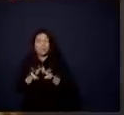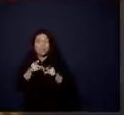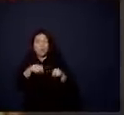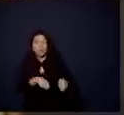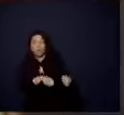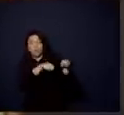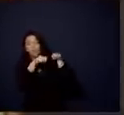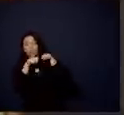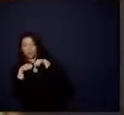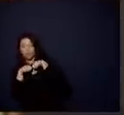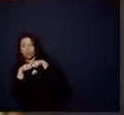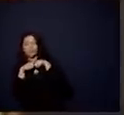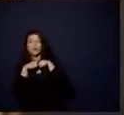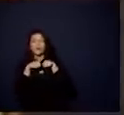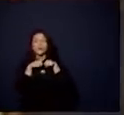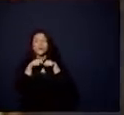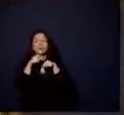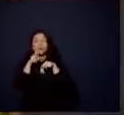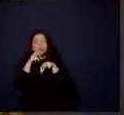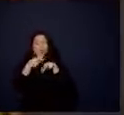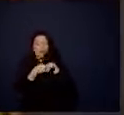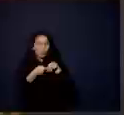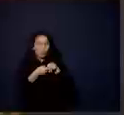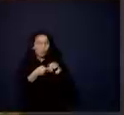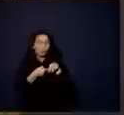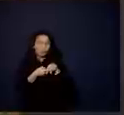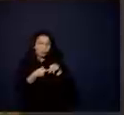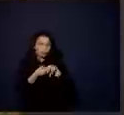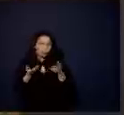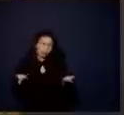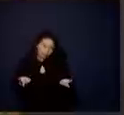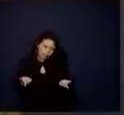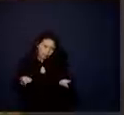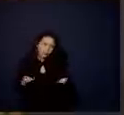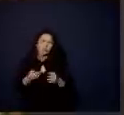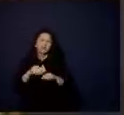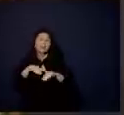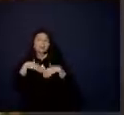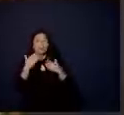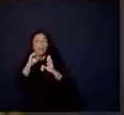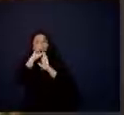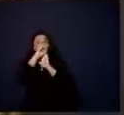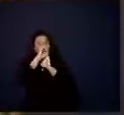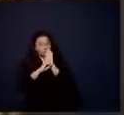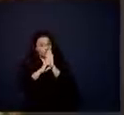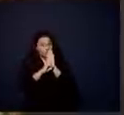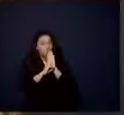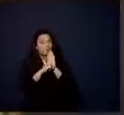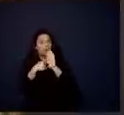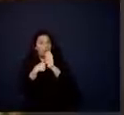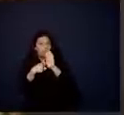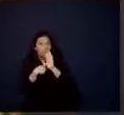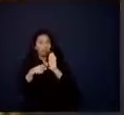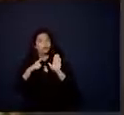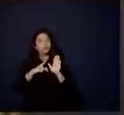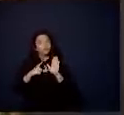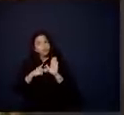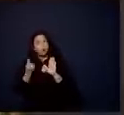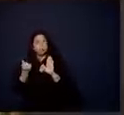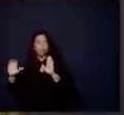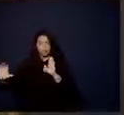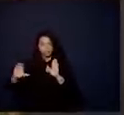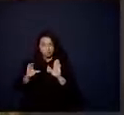é curto né o Mansueto colocou a gente tem um nível um orçamento razoavelmente grande